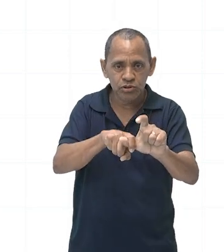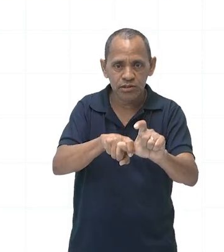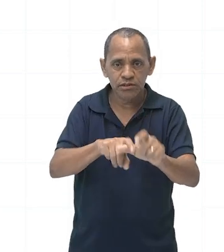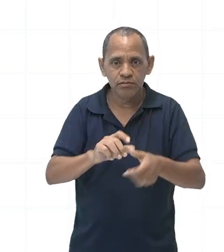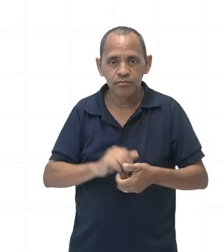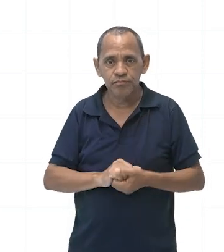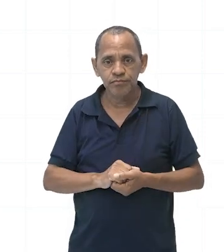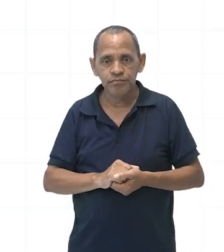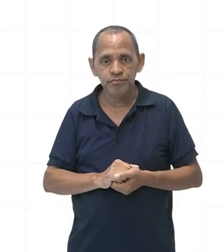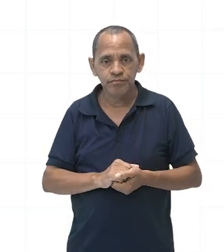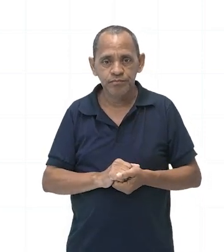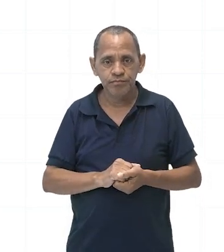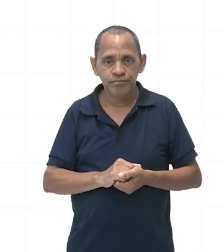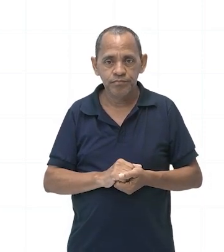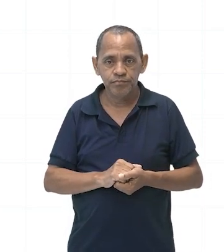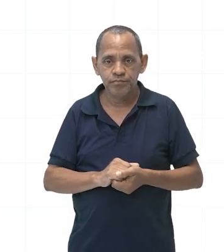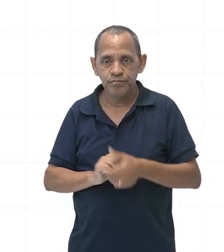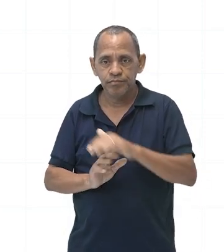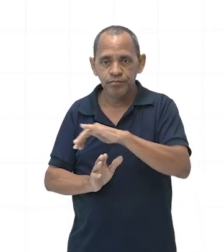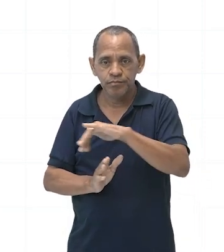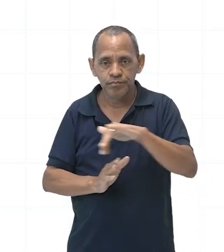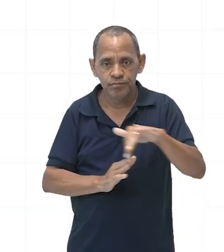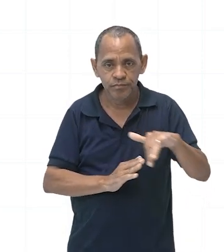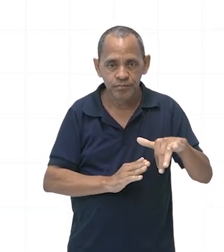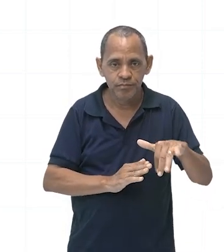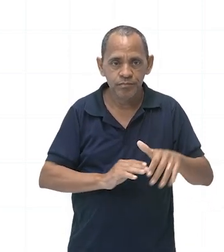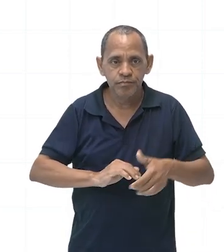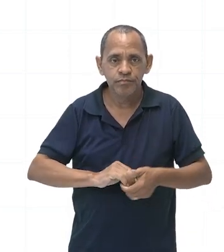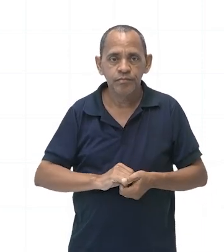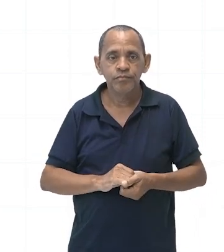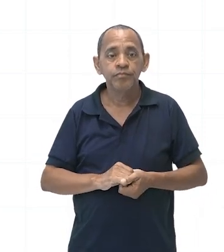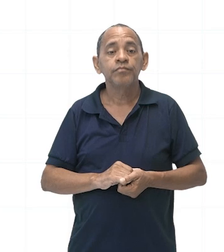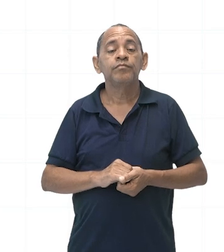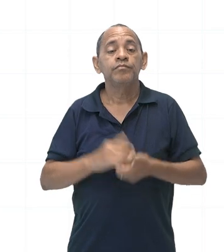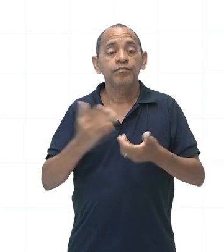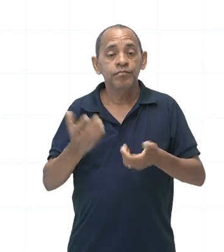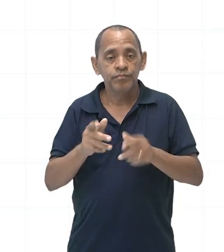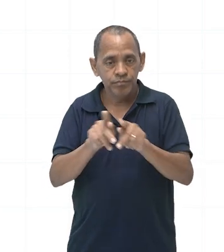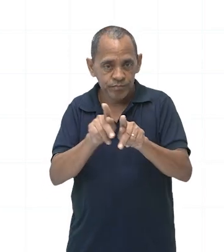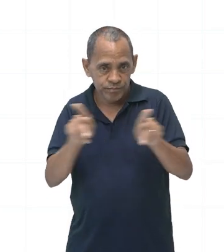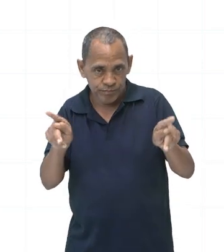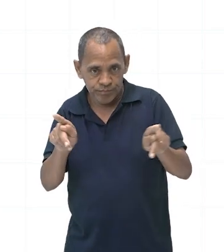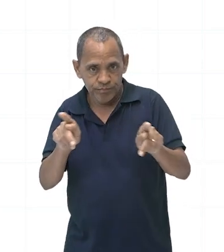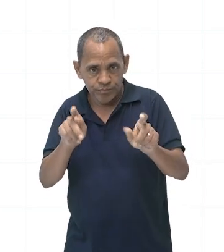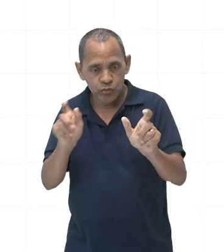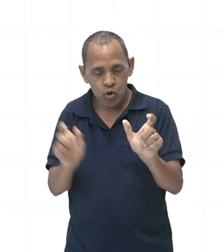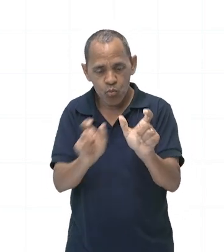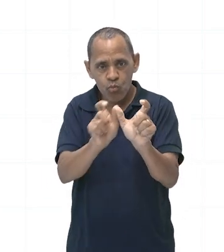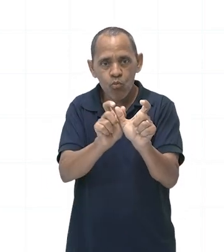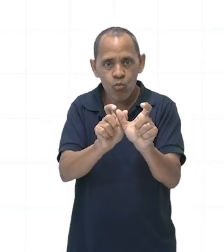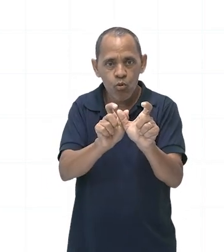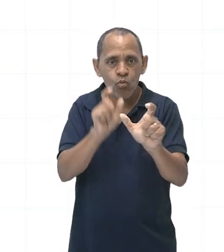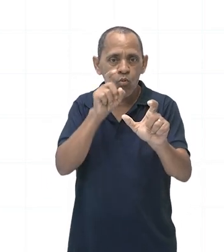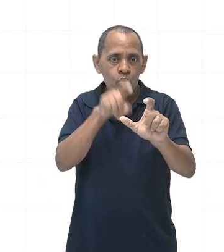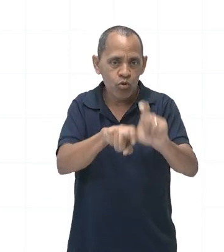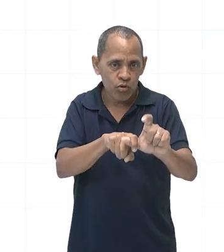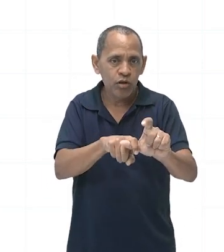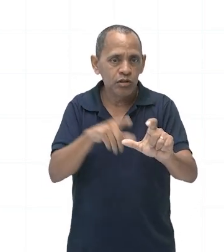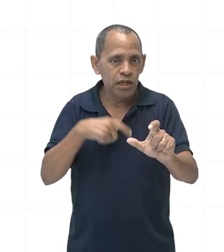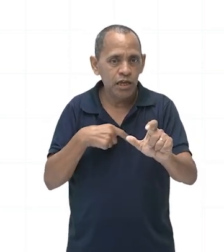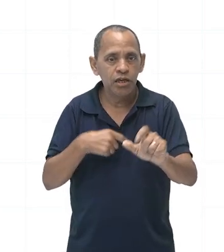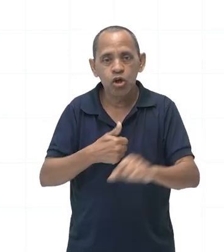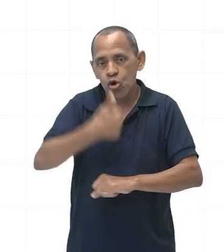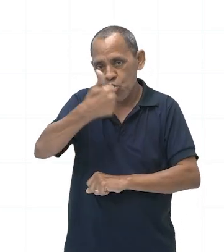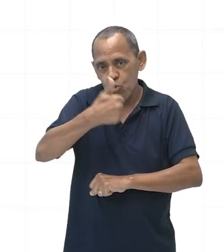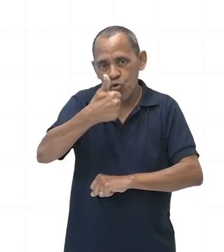por subordinação. Então, meu período composto por subordinação consta de uma ou